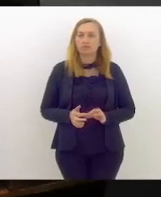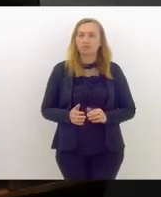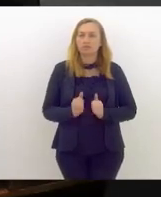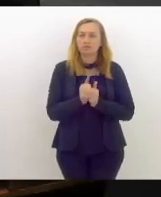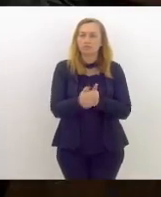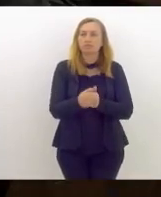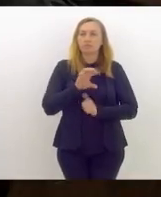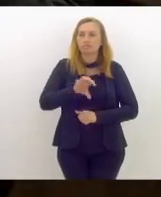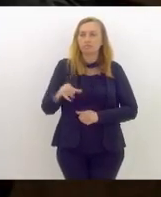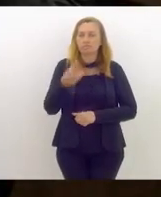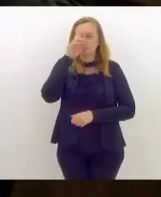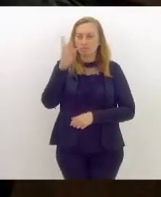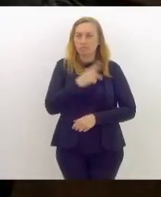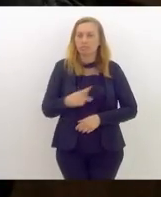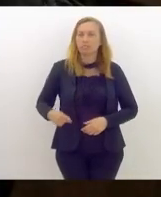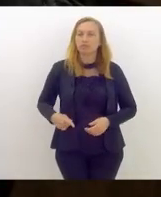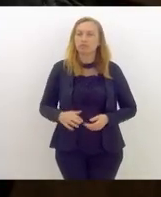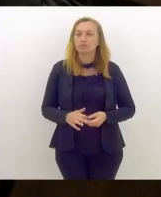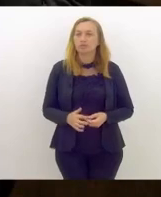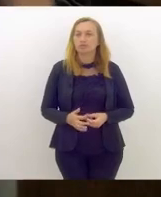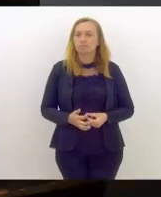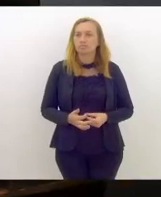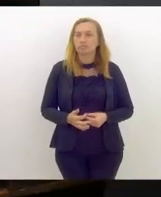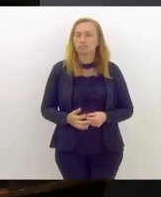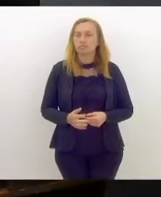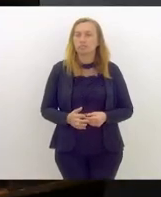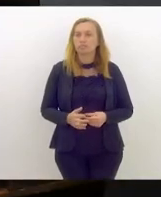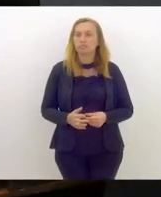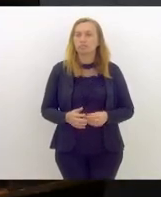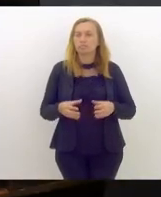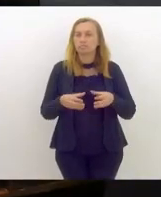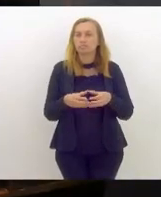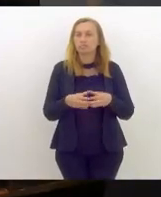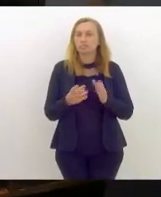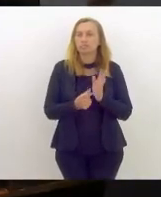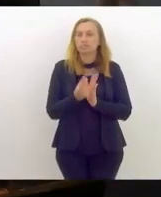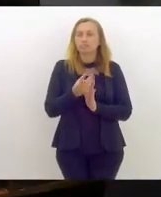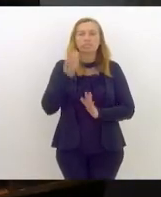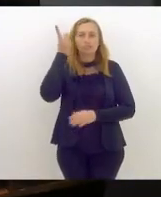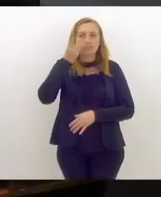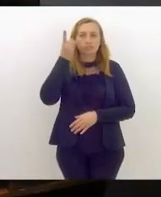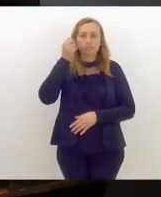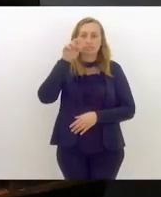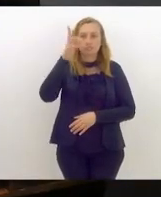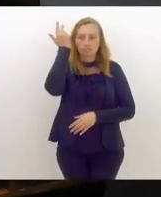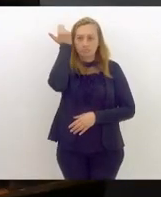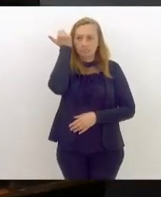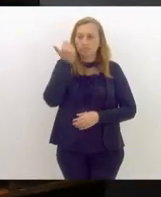Acompanho o parecer da CCJ, senhor presidente. Pela Comissão de Orçamento, deputado Eliomar.